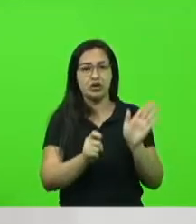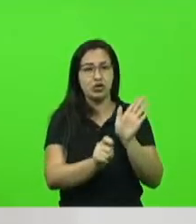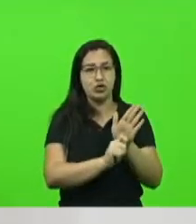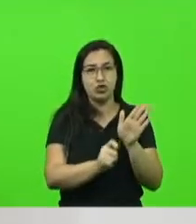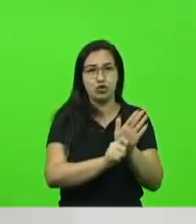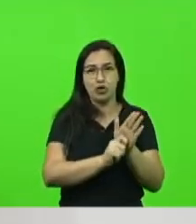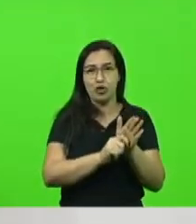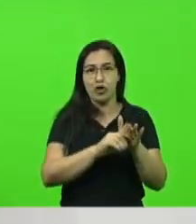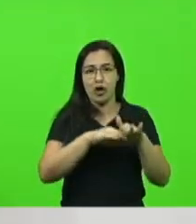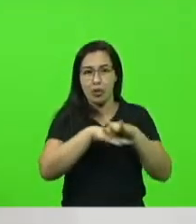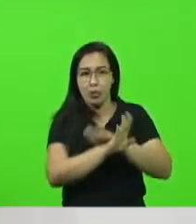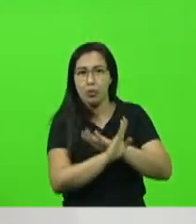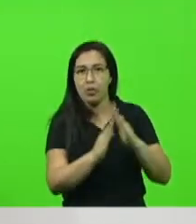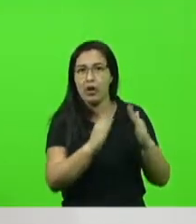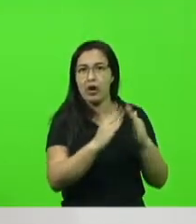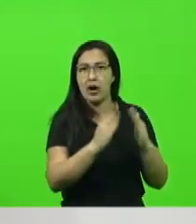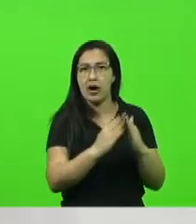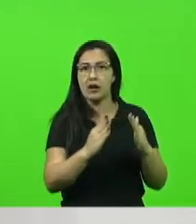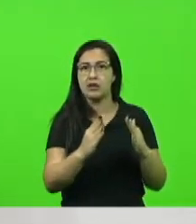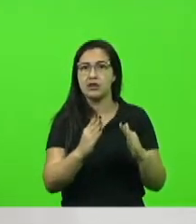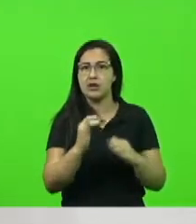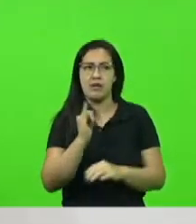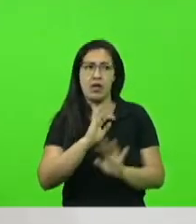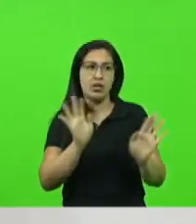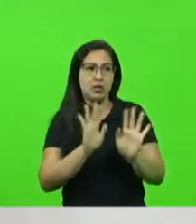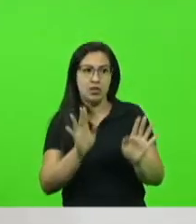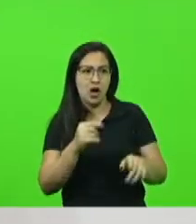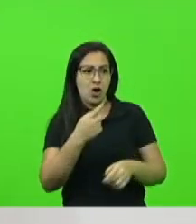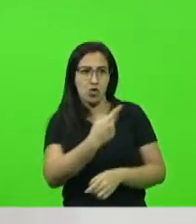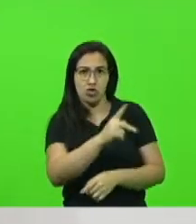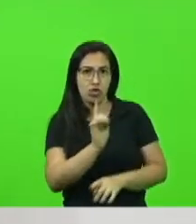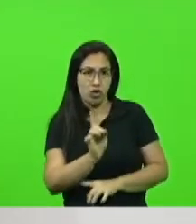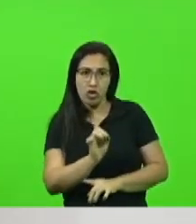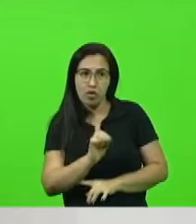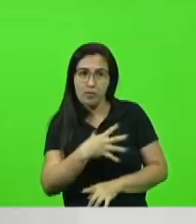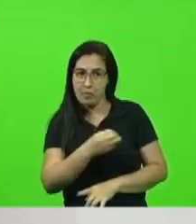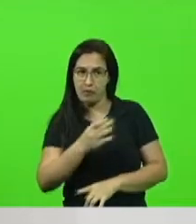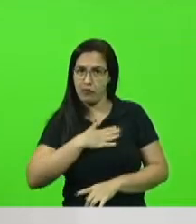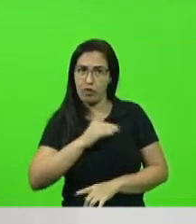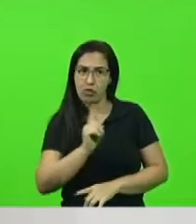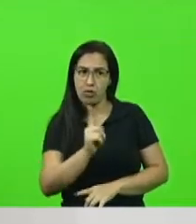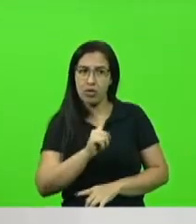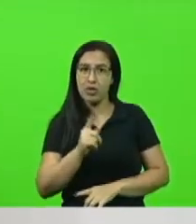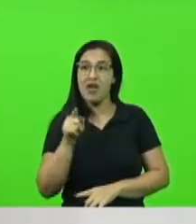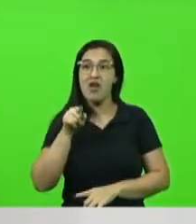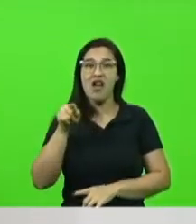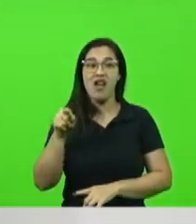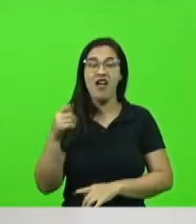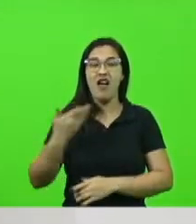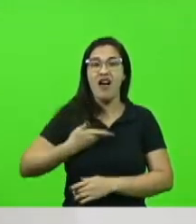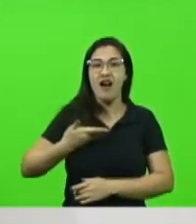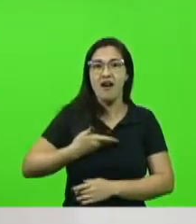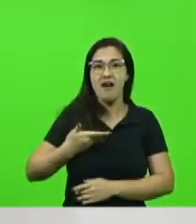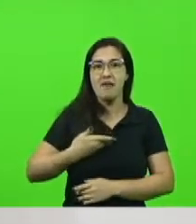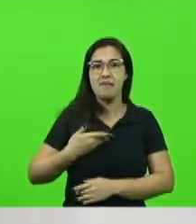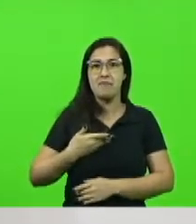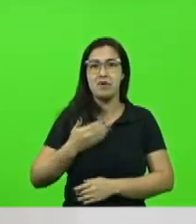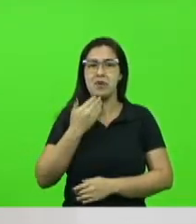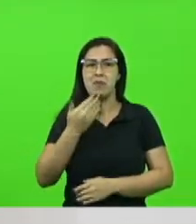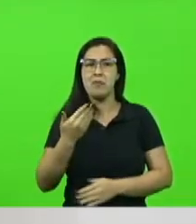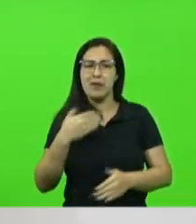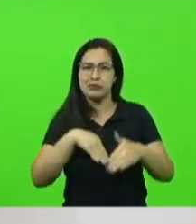cama. Ah, isso aí é um amigo que trouxe, que pediu para deixar aí, que pediu para guardar.